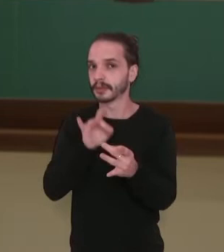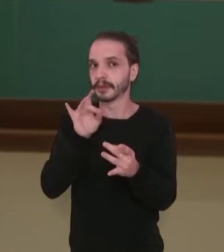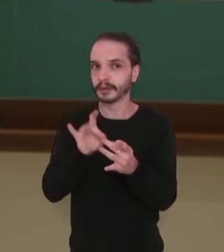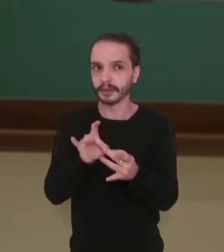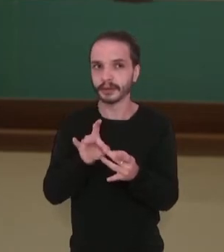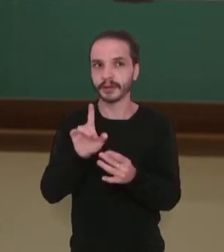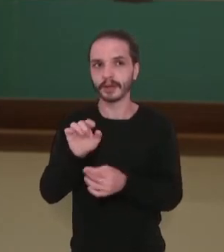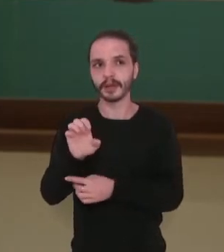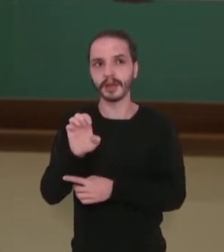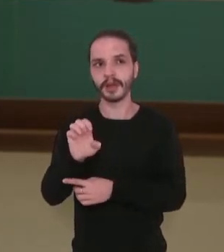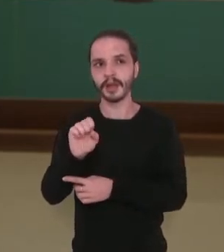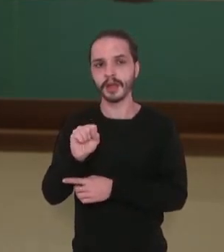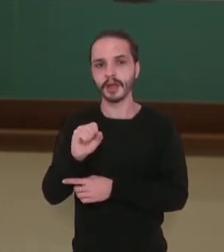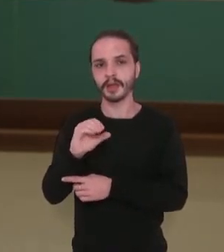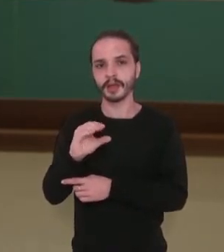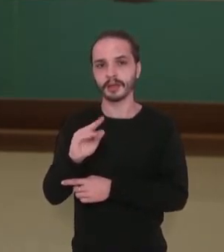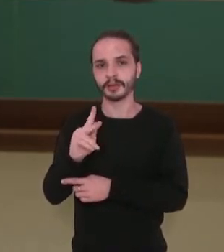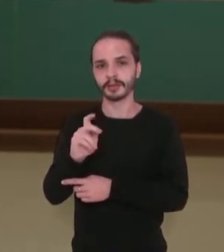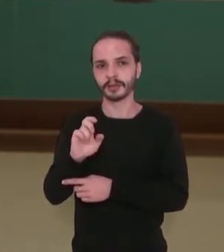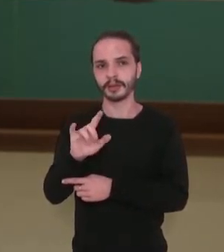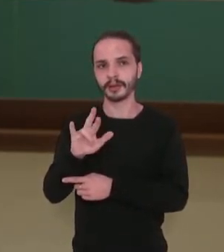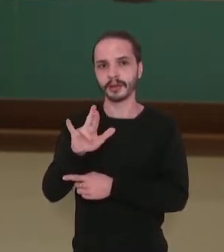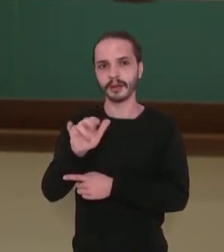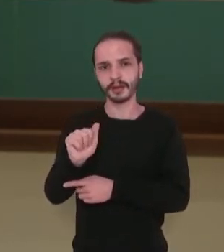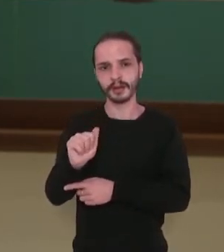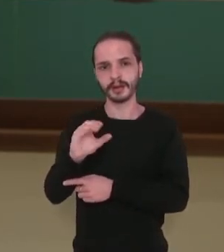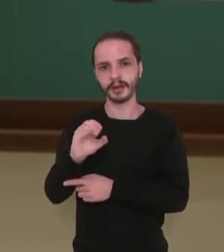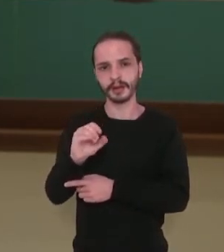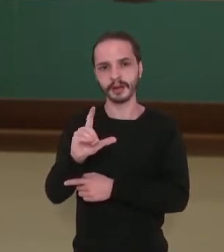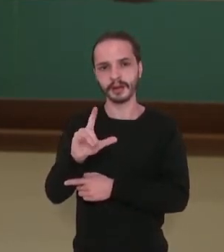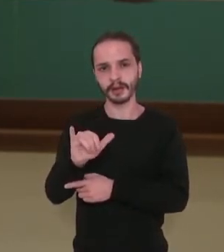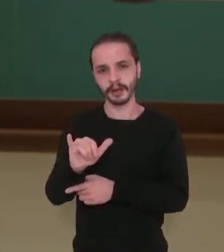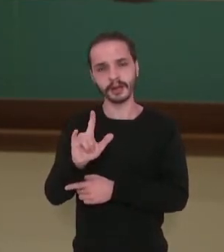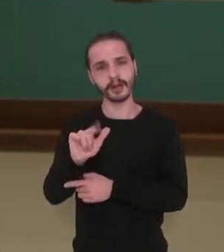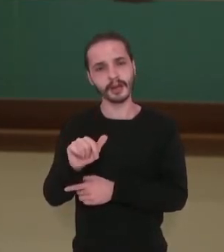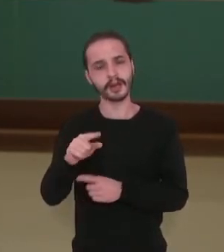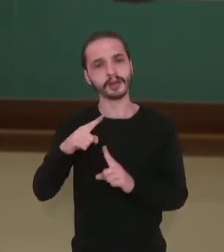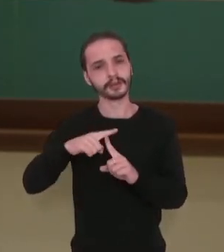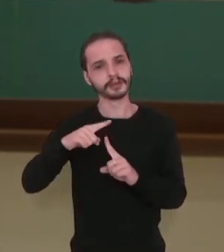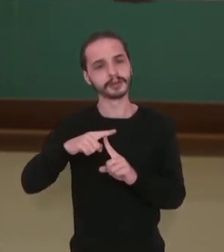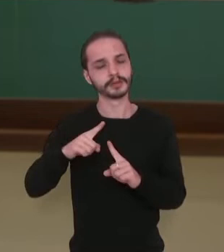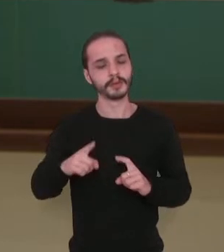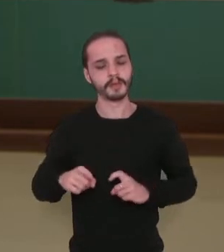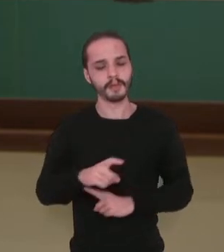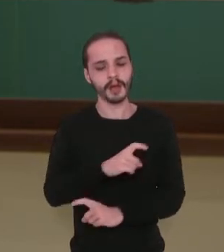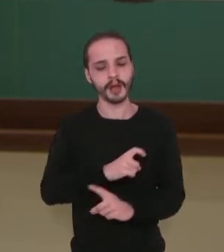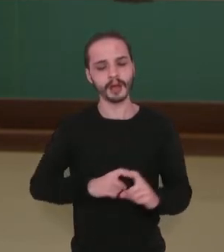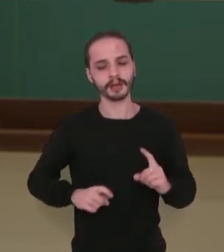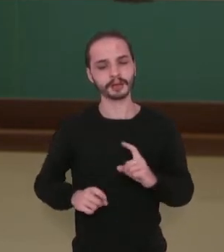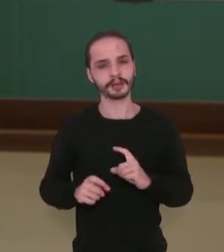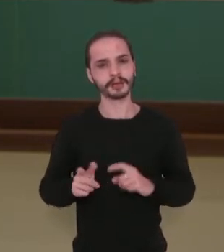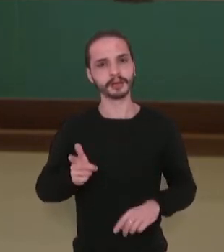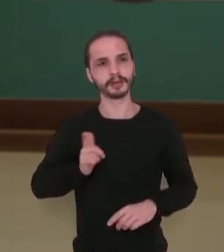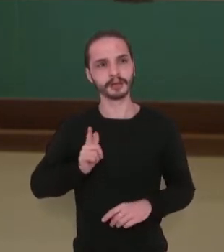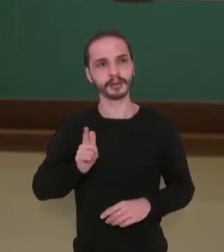Escherichia coli é um tipo de bactéria que elas atuam contribuindo